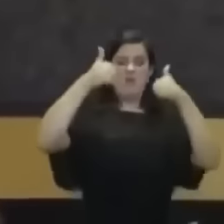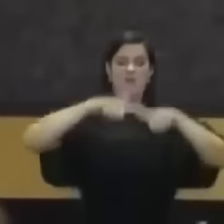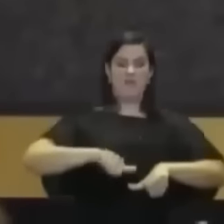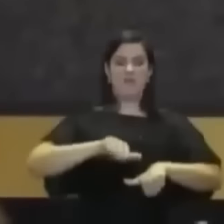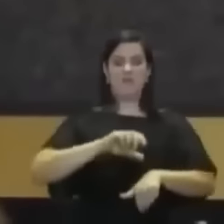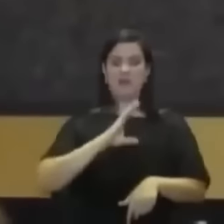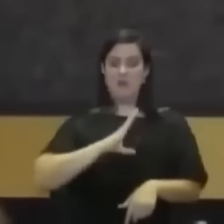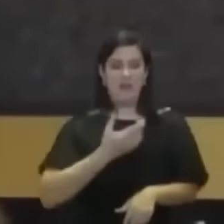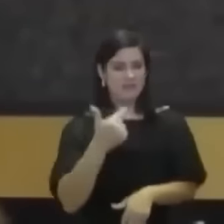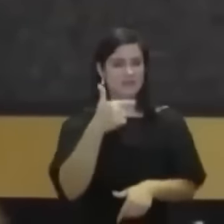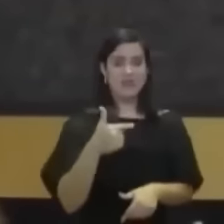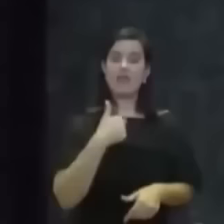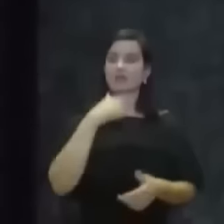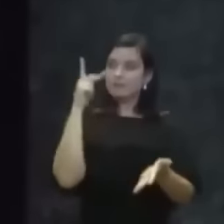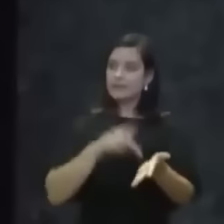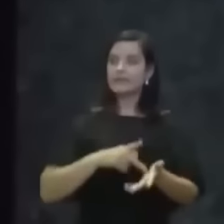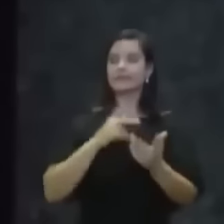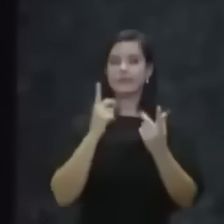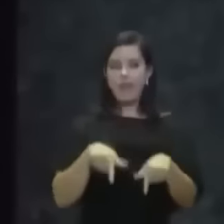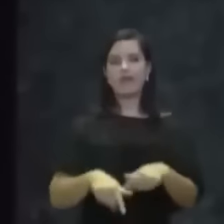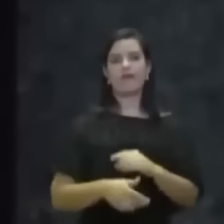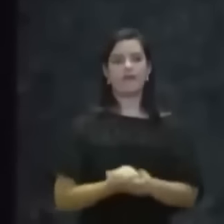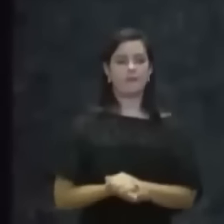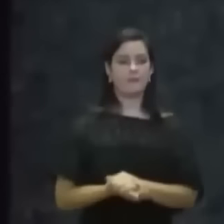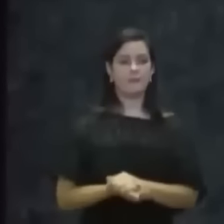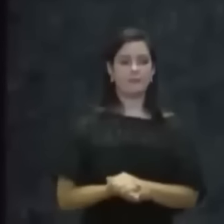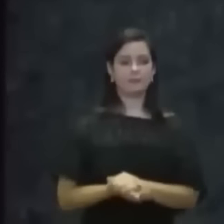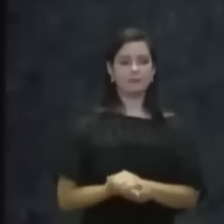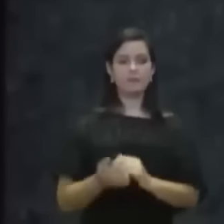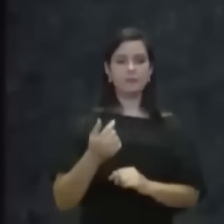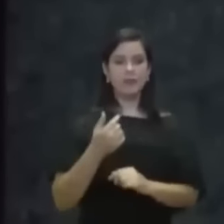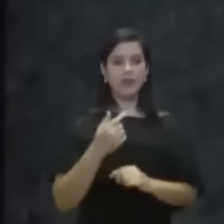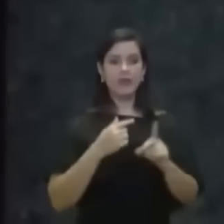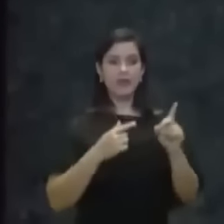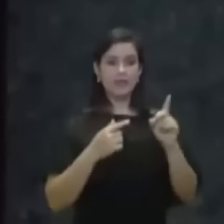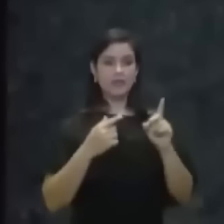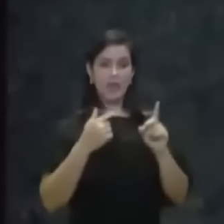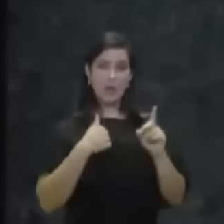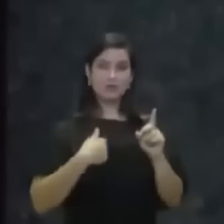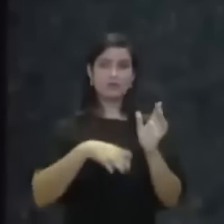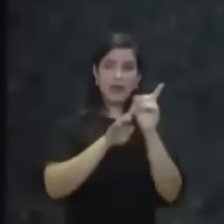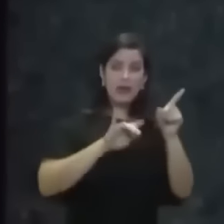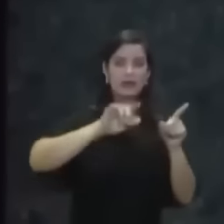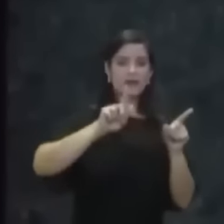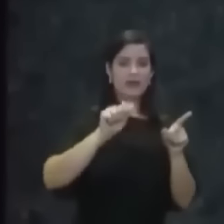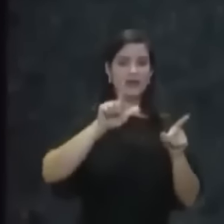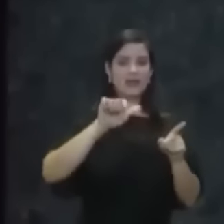sou um covarde, que eu sou um desertor, e eu sou mesmo. Quando ele chega na Galiléia, Jesus não está